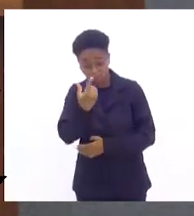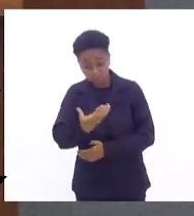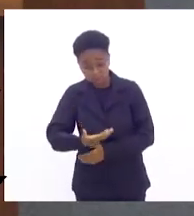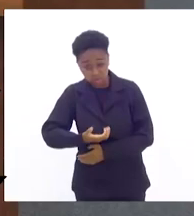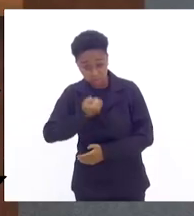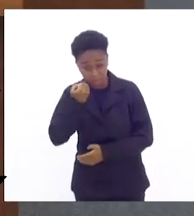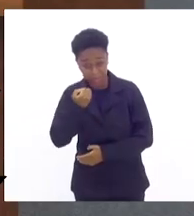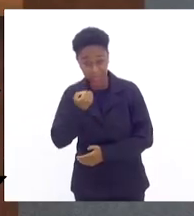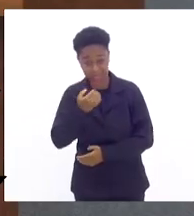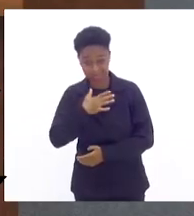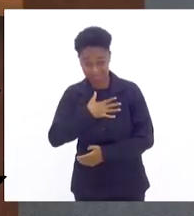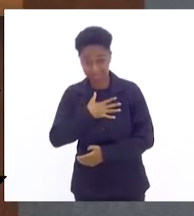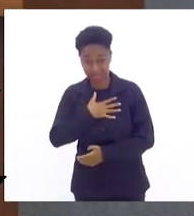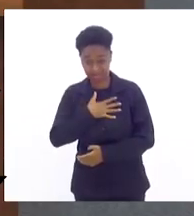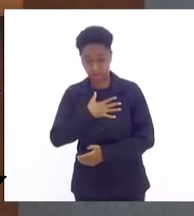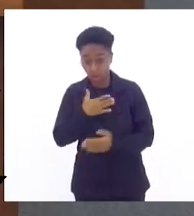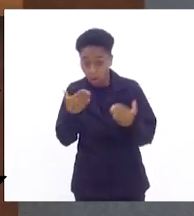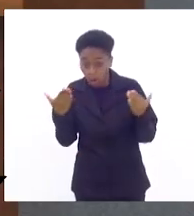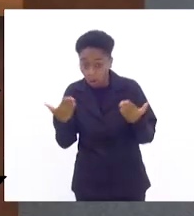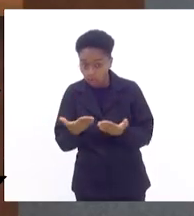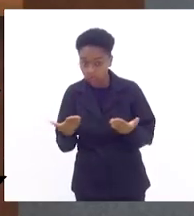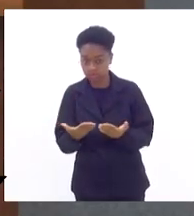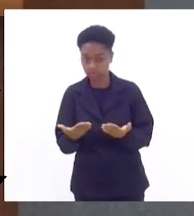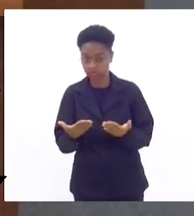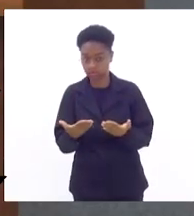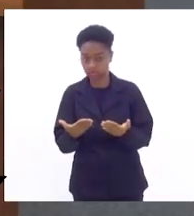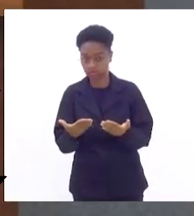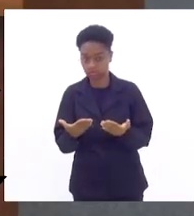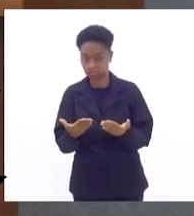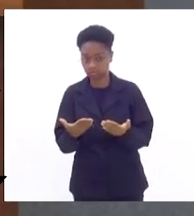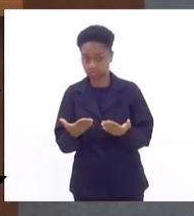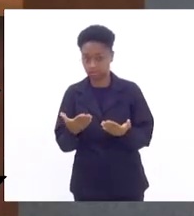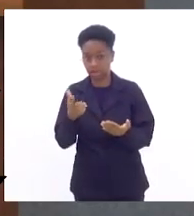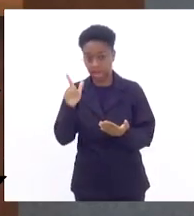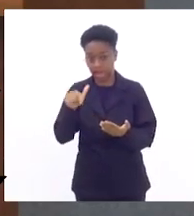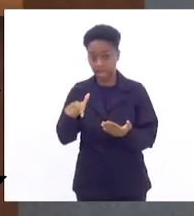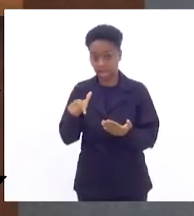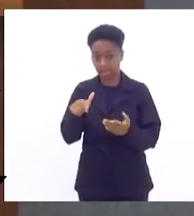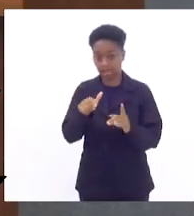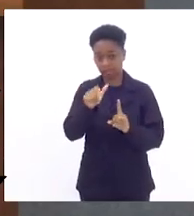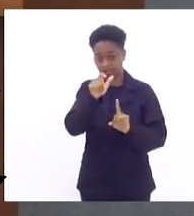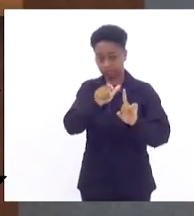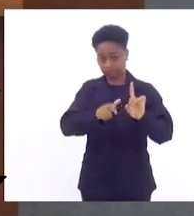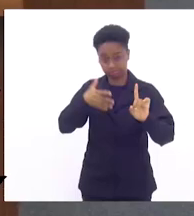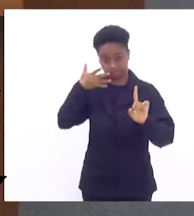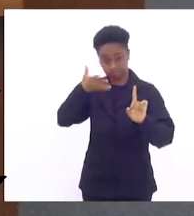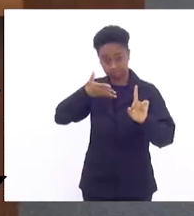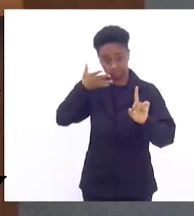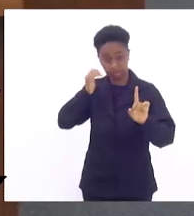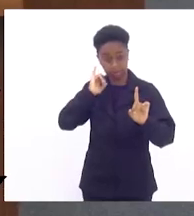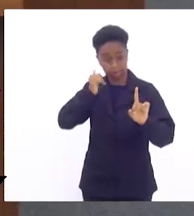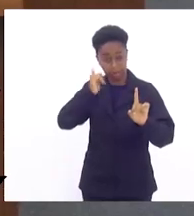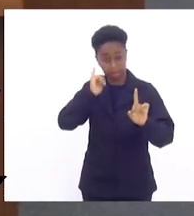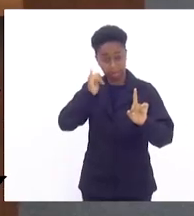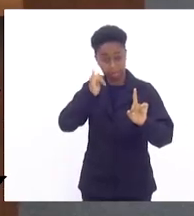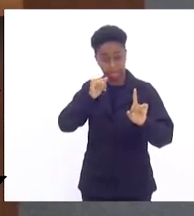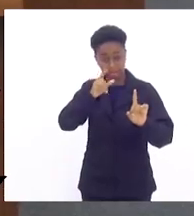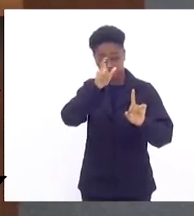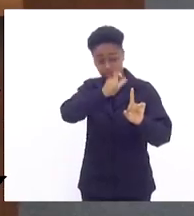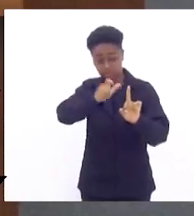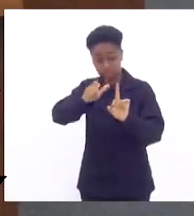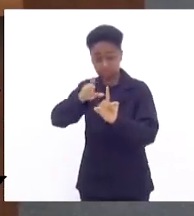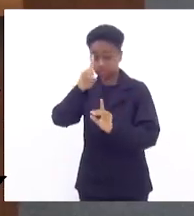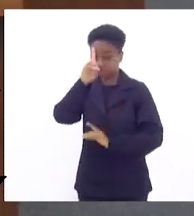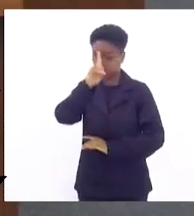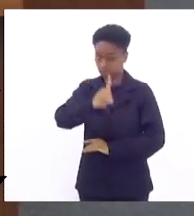tive na data de hoje foi o relato dos diretores das